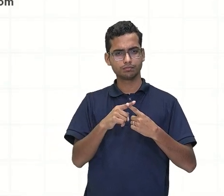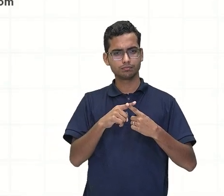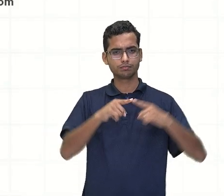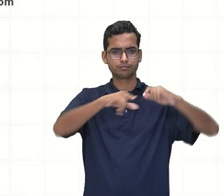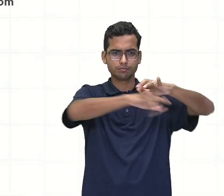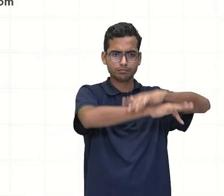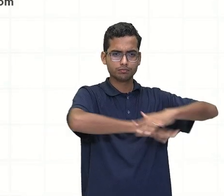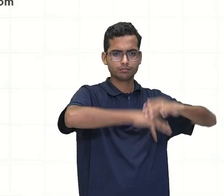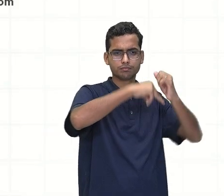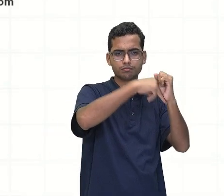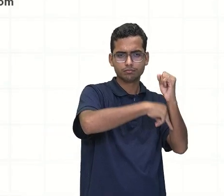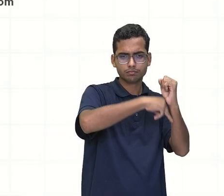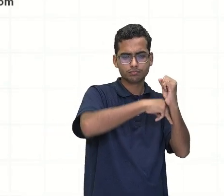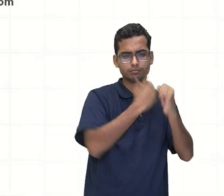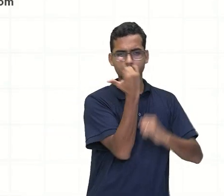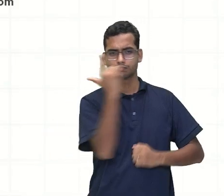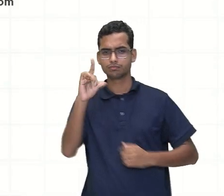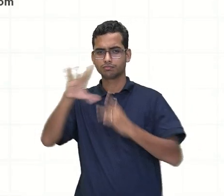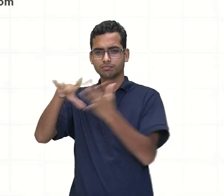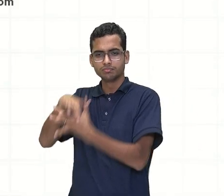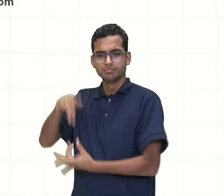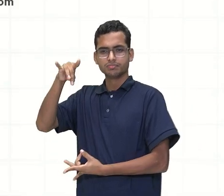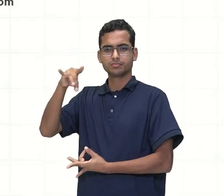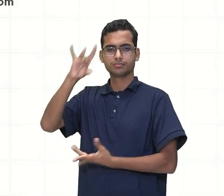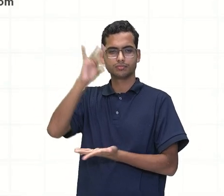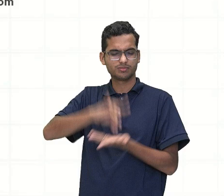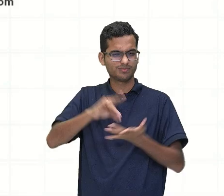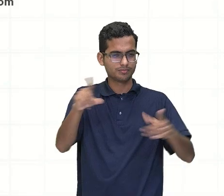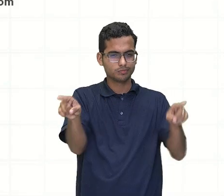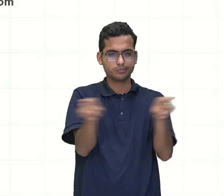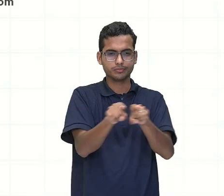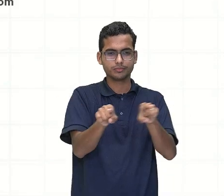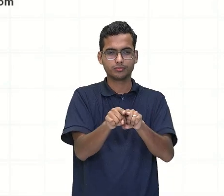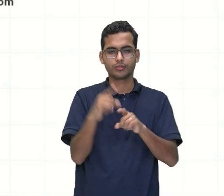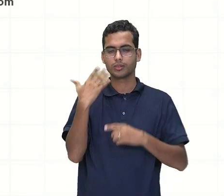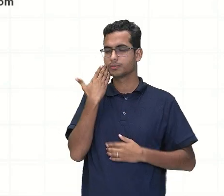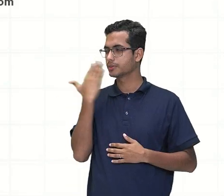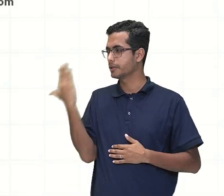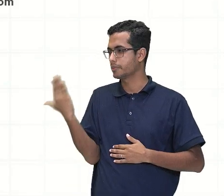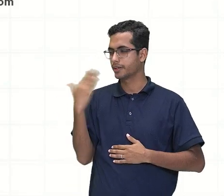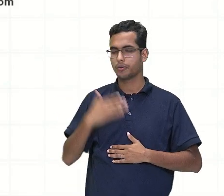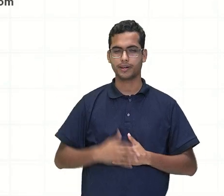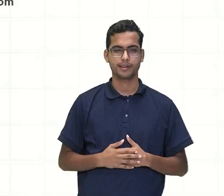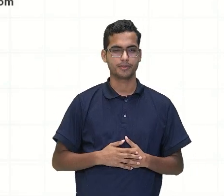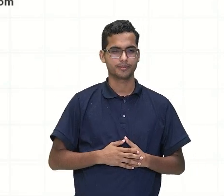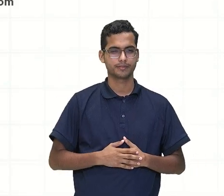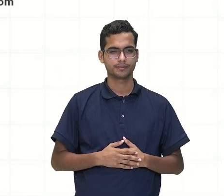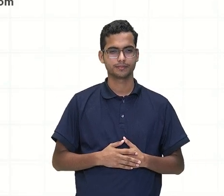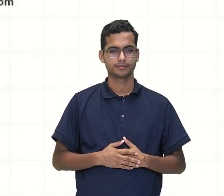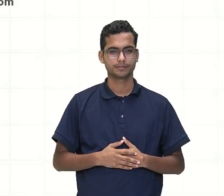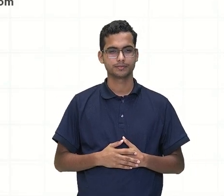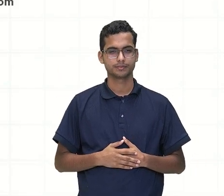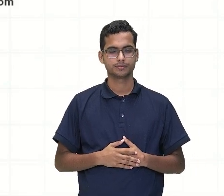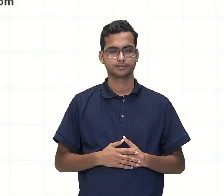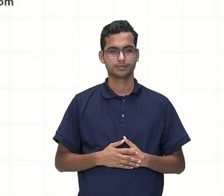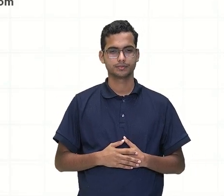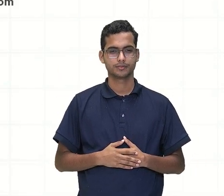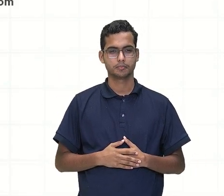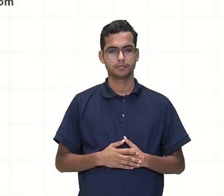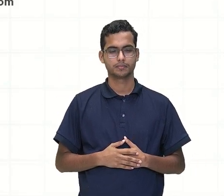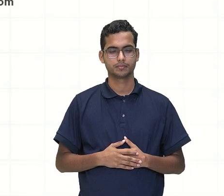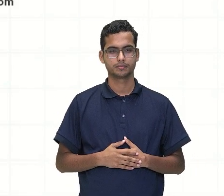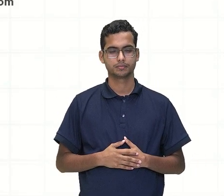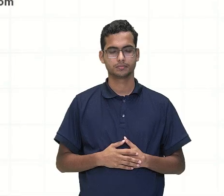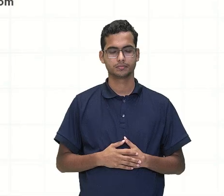mística, e outro de espiritualidade que nós podemos ponderar, ok?